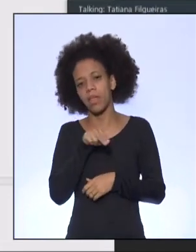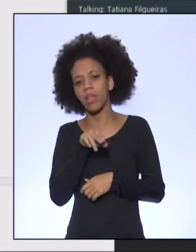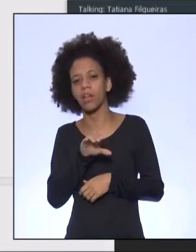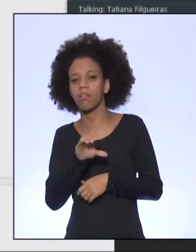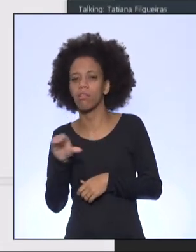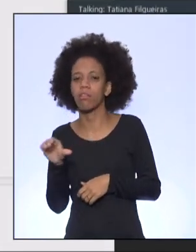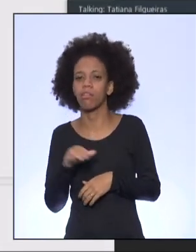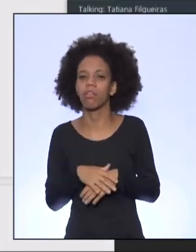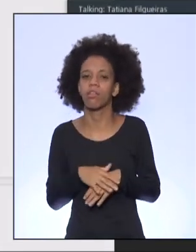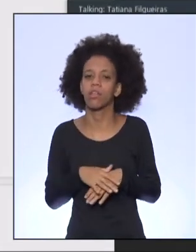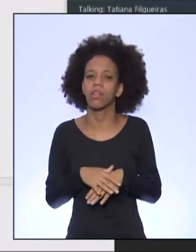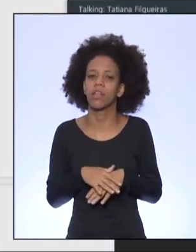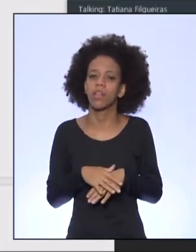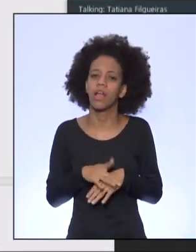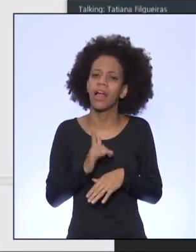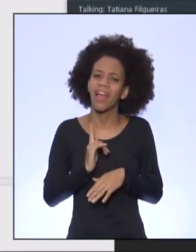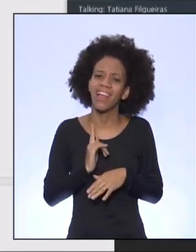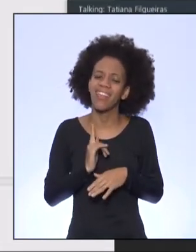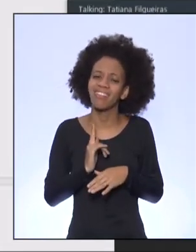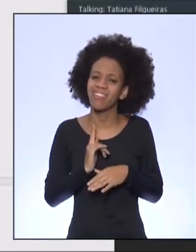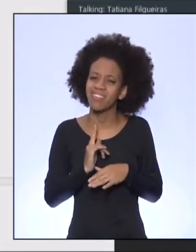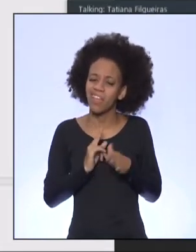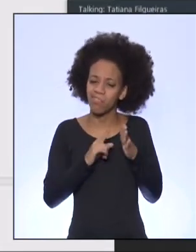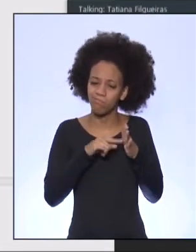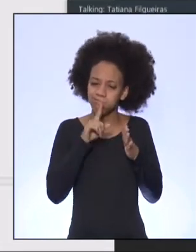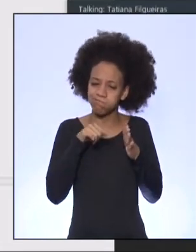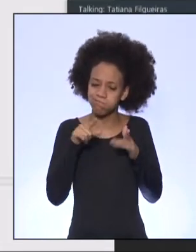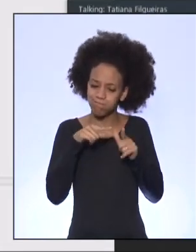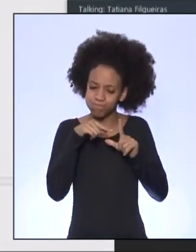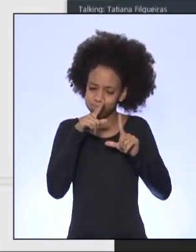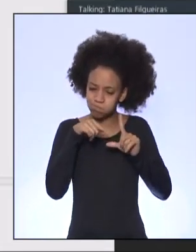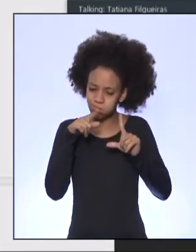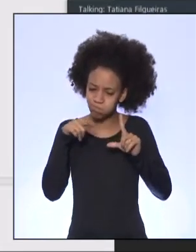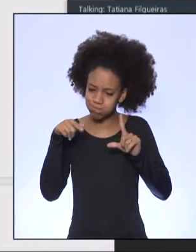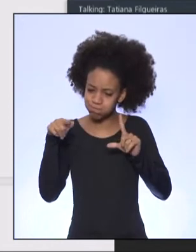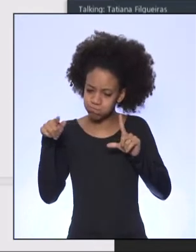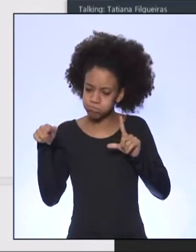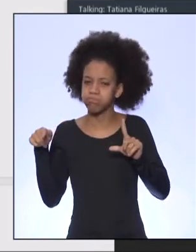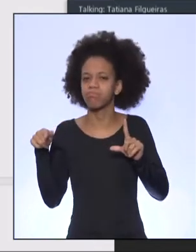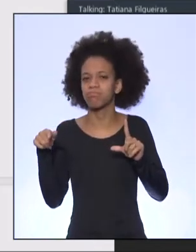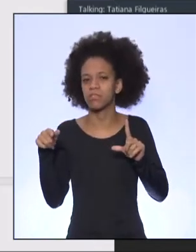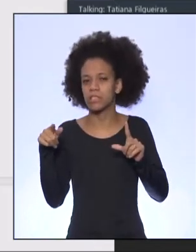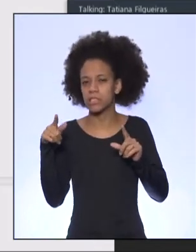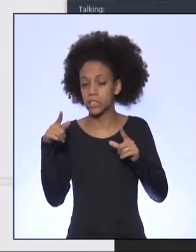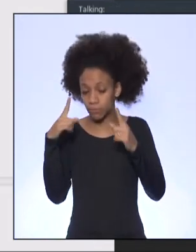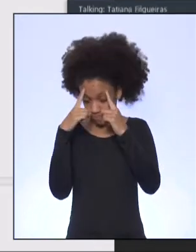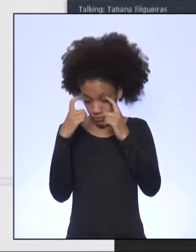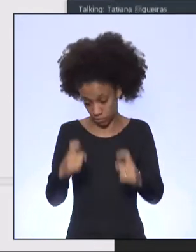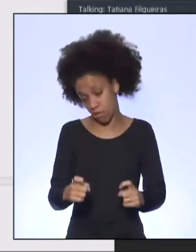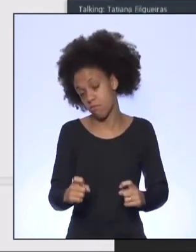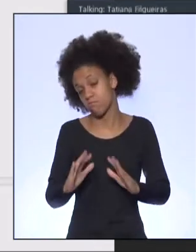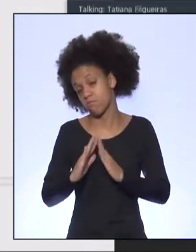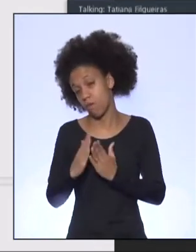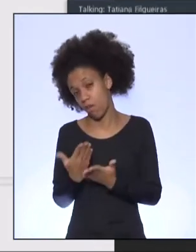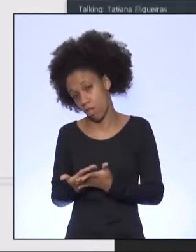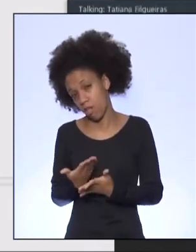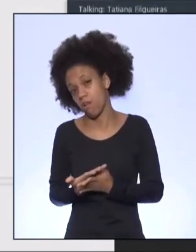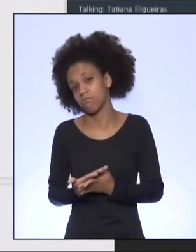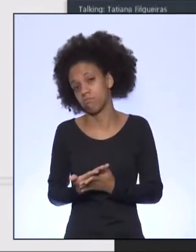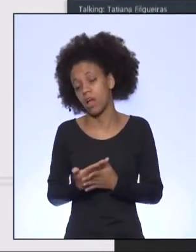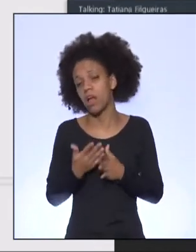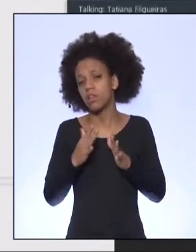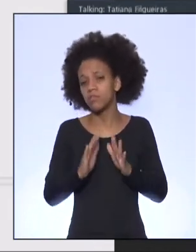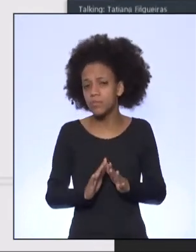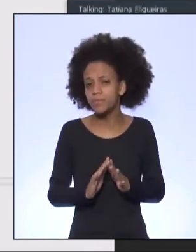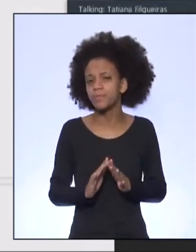tenha dados muito escassos, né, sobre violência escolar e outros que eu vou mencionar, no convívio nosso